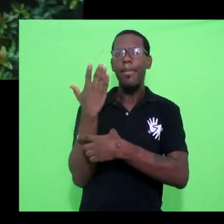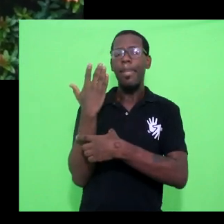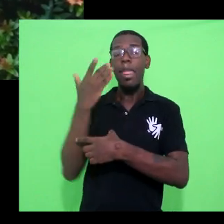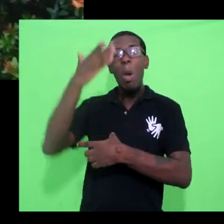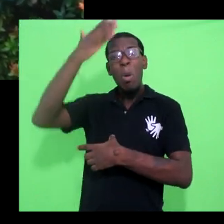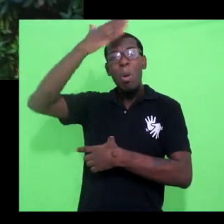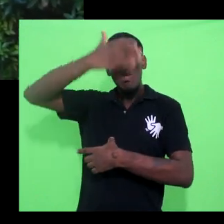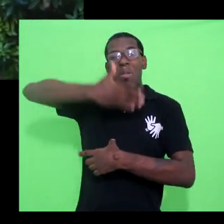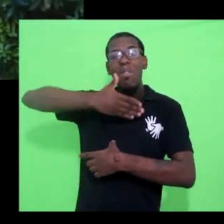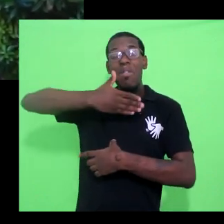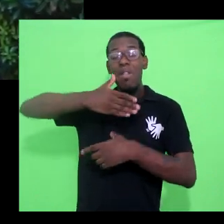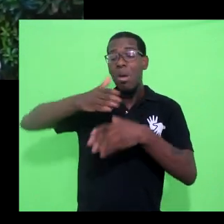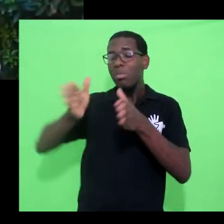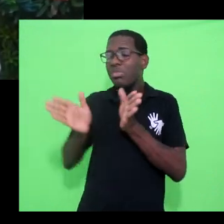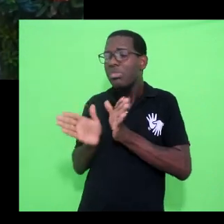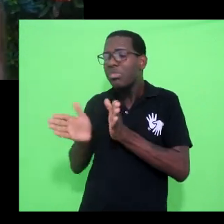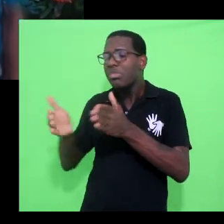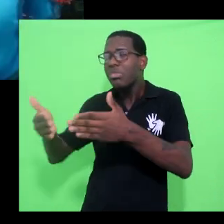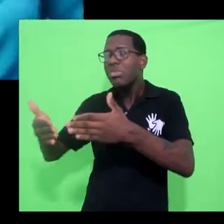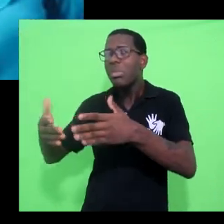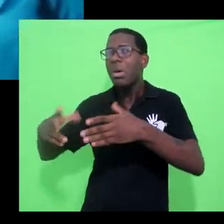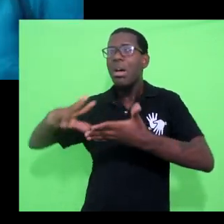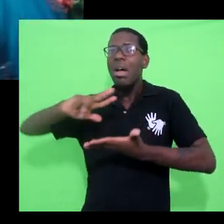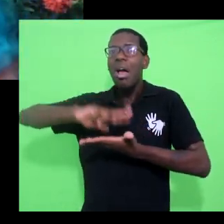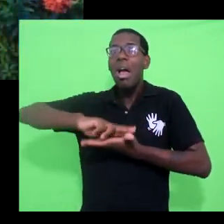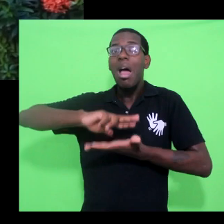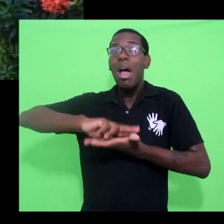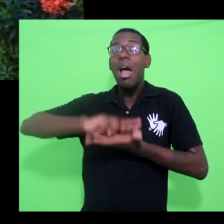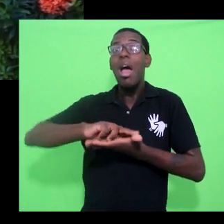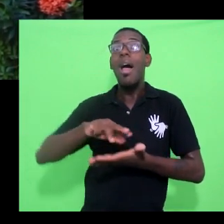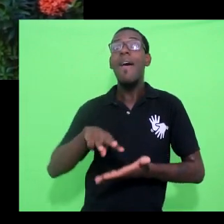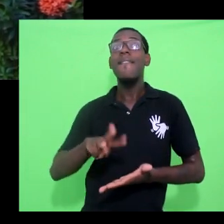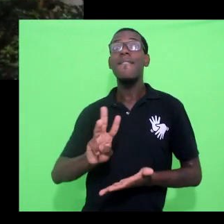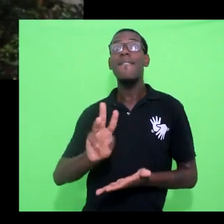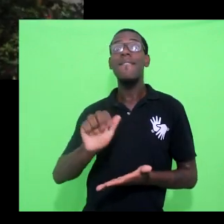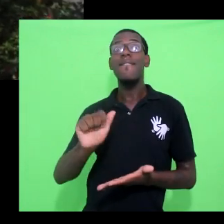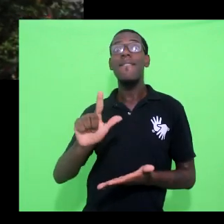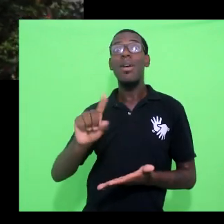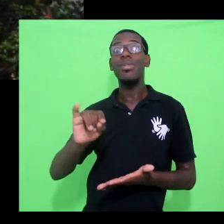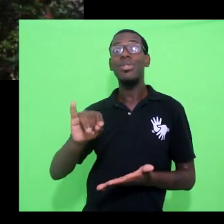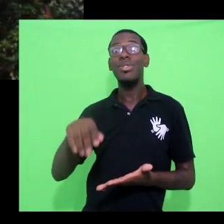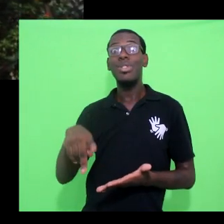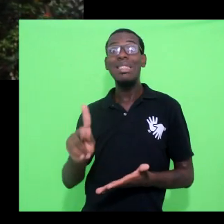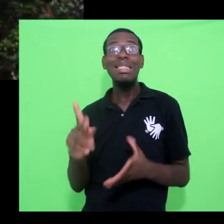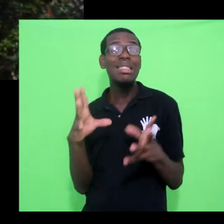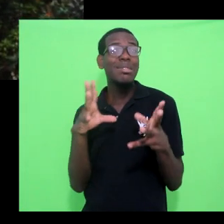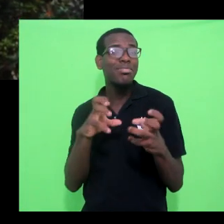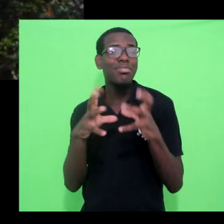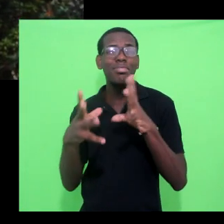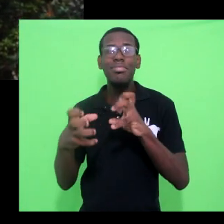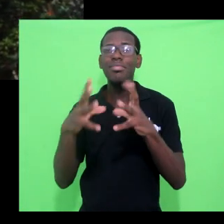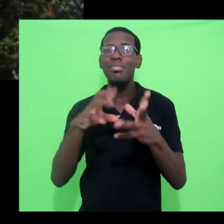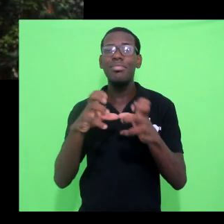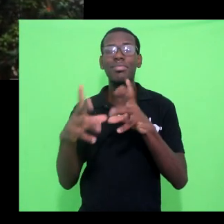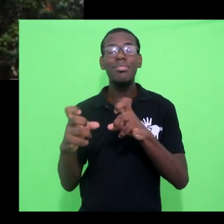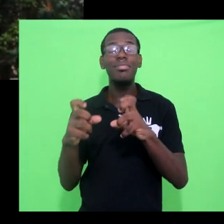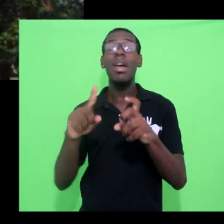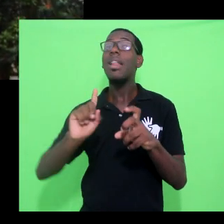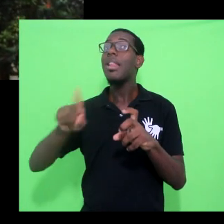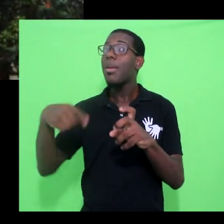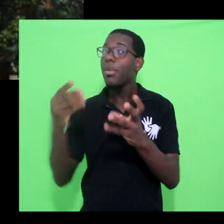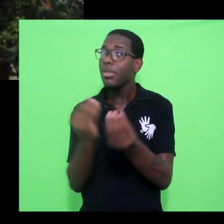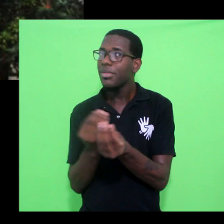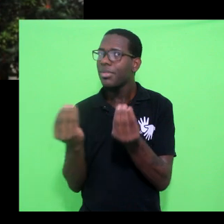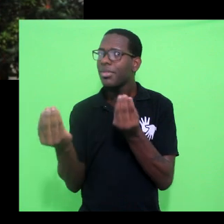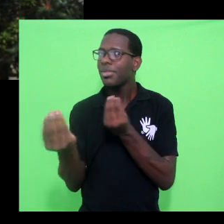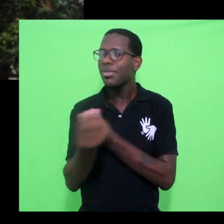véu, né, do caixãozinho, ele viu que era o relógio do Valdir. Ah, rapaz, aquilo deu uma briga entre os dois. Depois devolveram a múmia para o lugar, né?